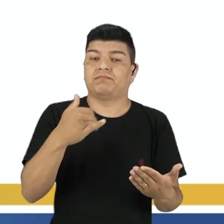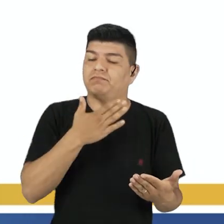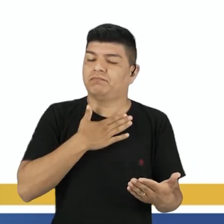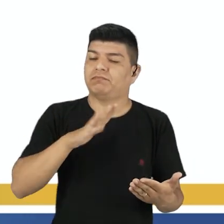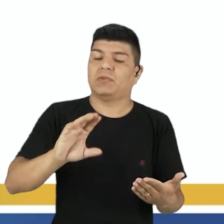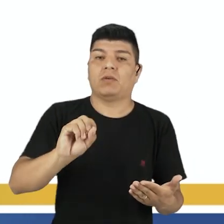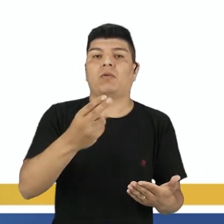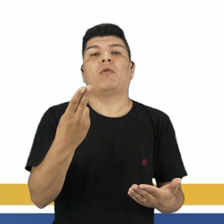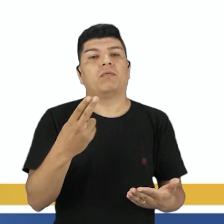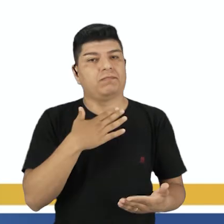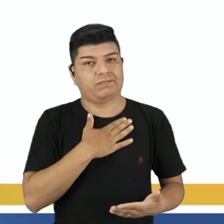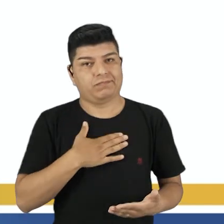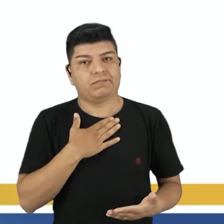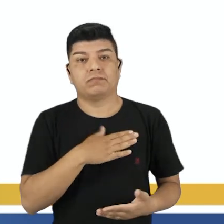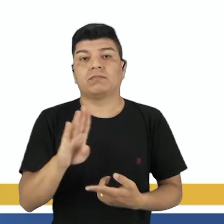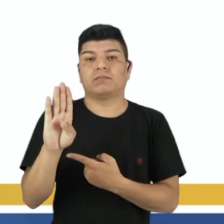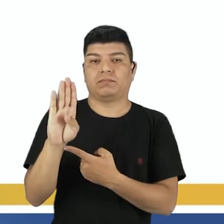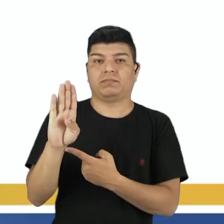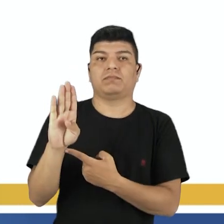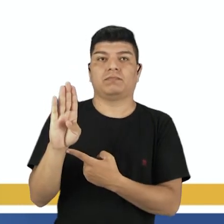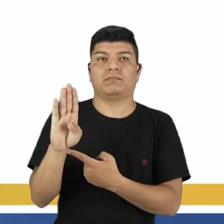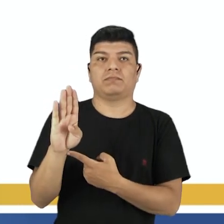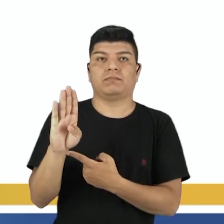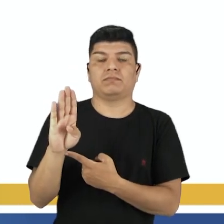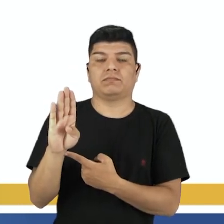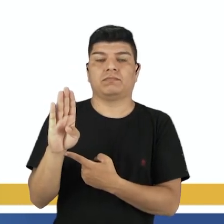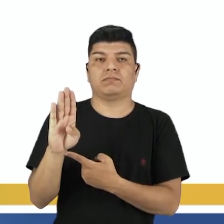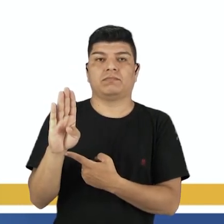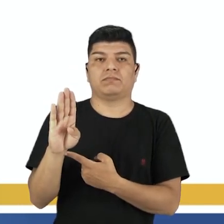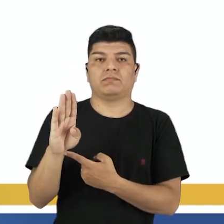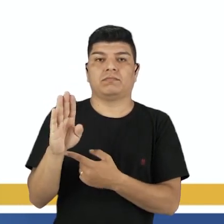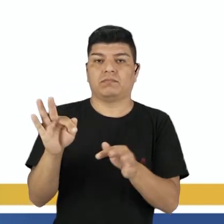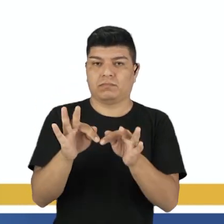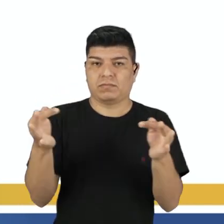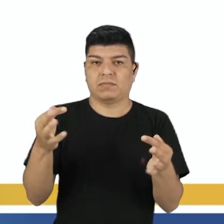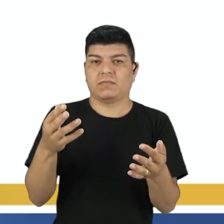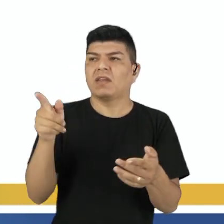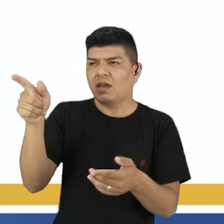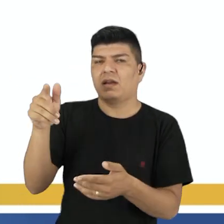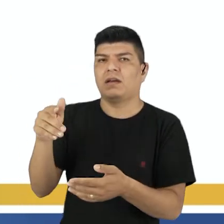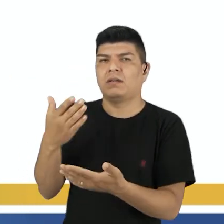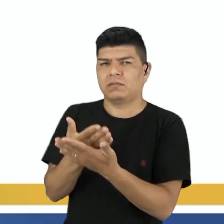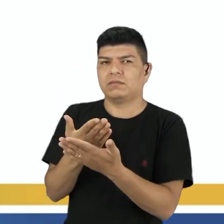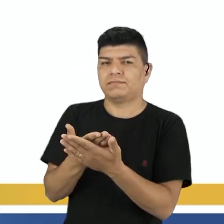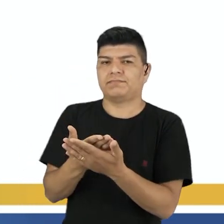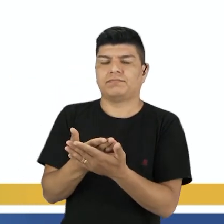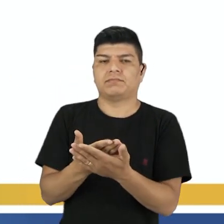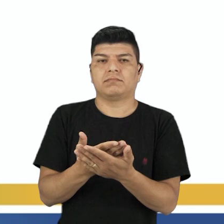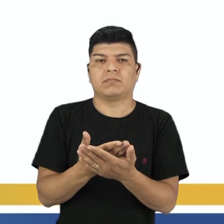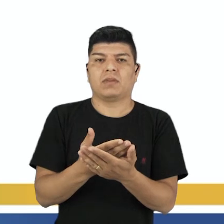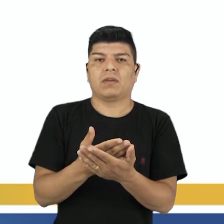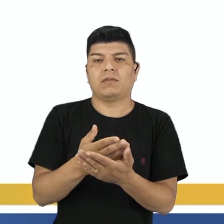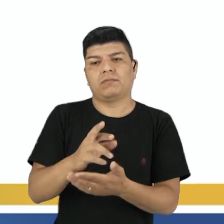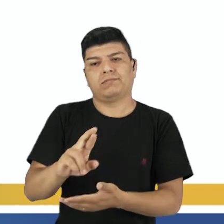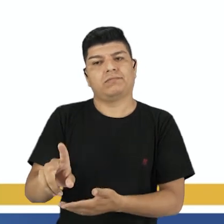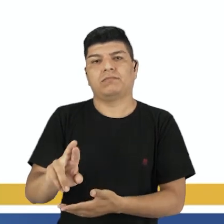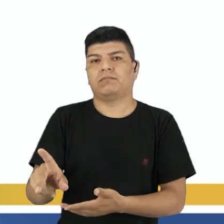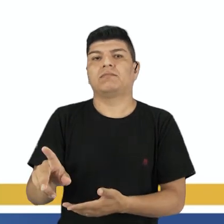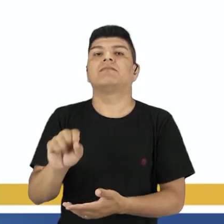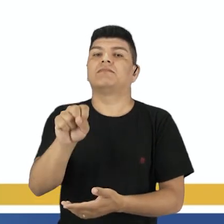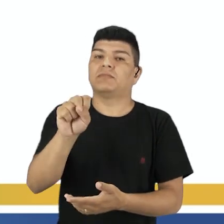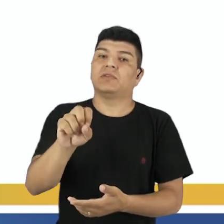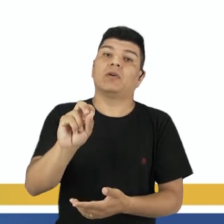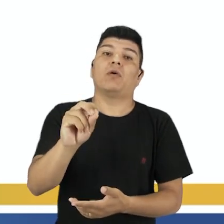eu não gostei. Na letra B, ela. Did she study? Ela estudou? Yes, she did. No, she didn't. Sim,